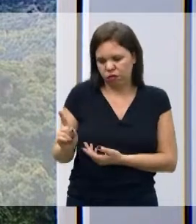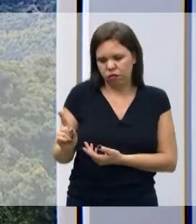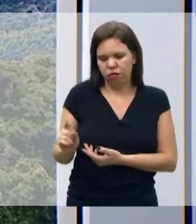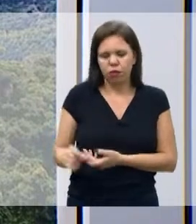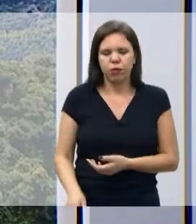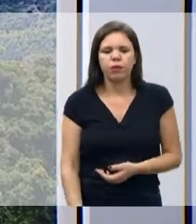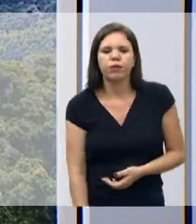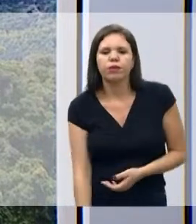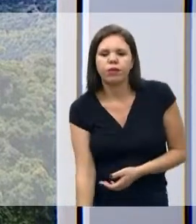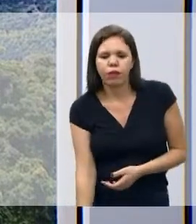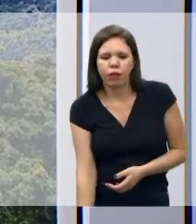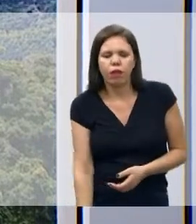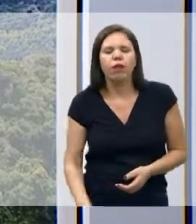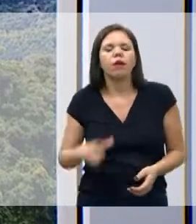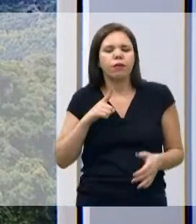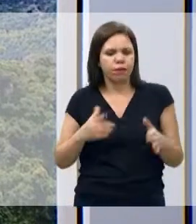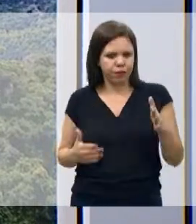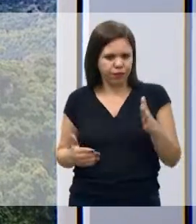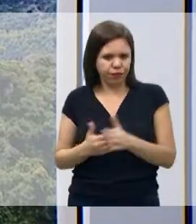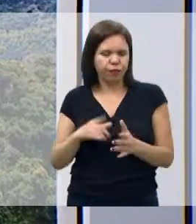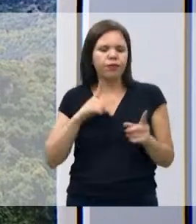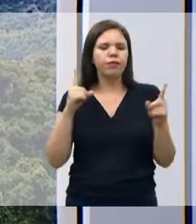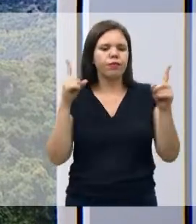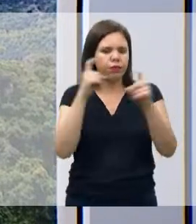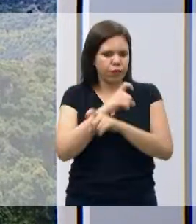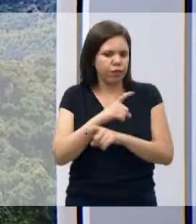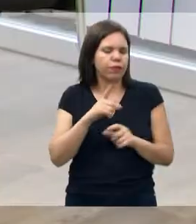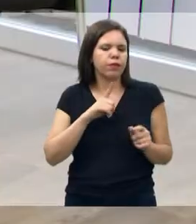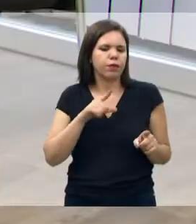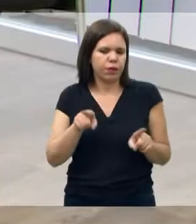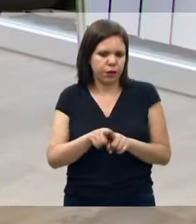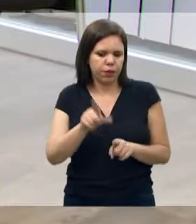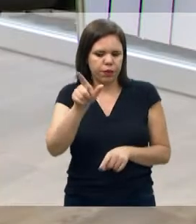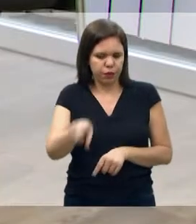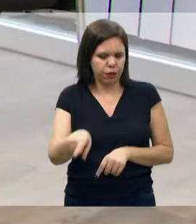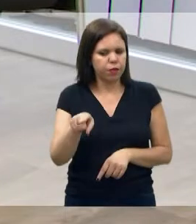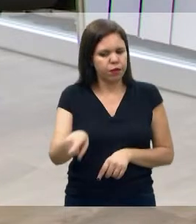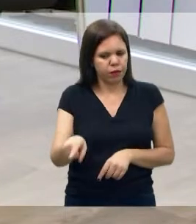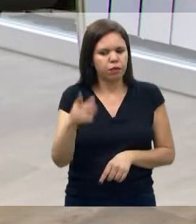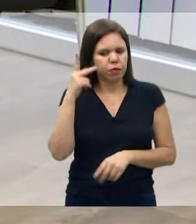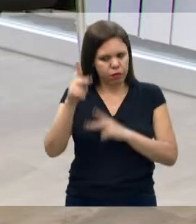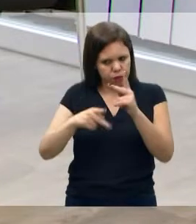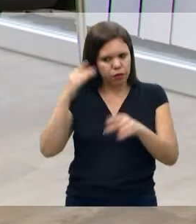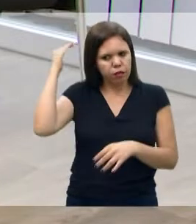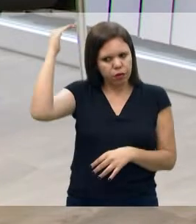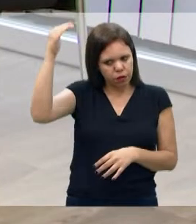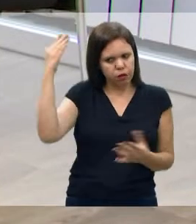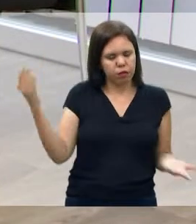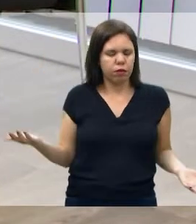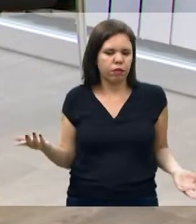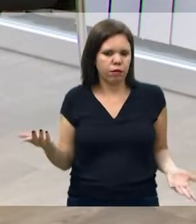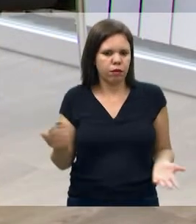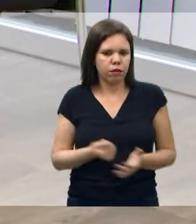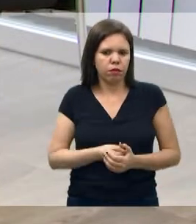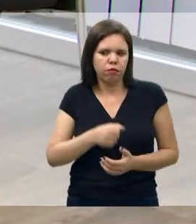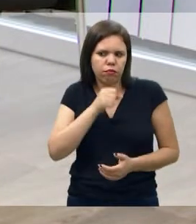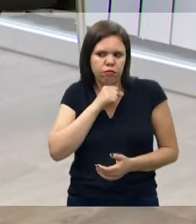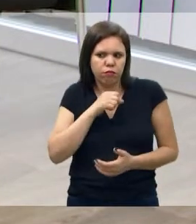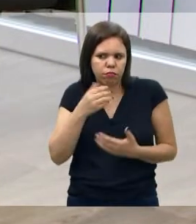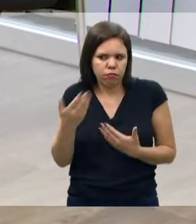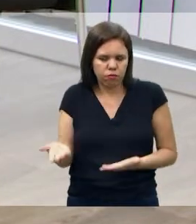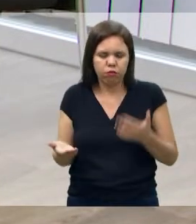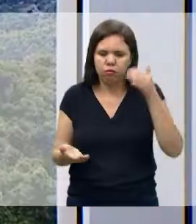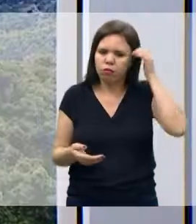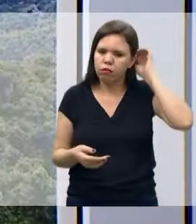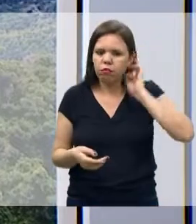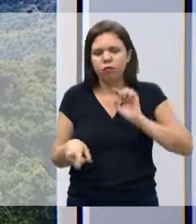né, ele tem limites, ele tem dificuldades, mas ele é uma pessoa... É um adulto. É uma pessoa velha, né, que